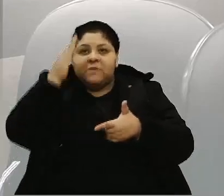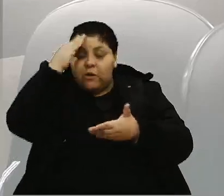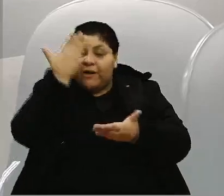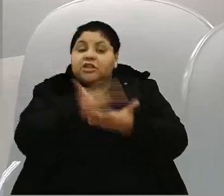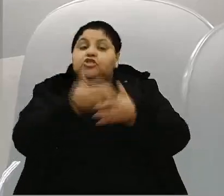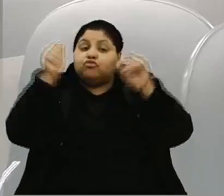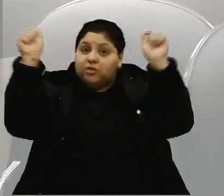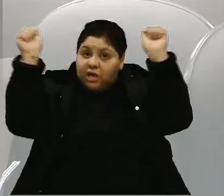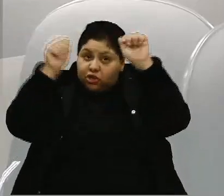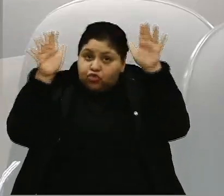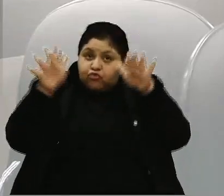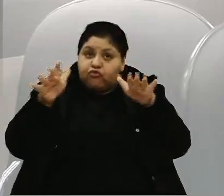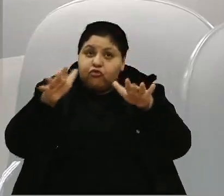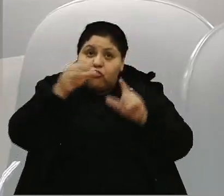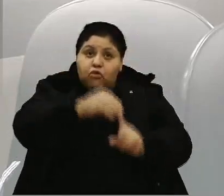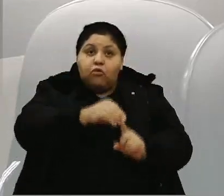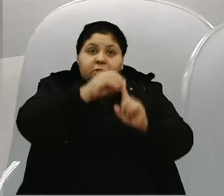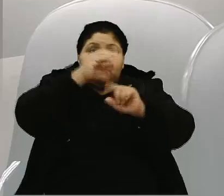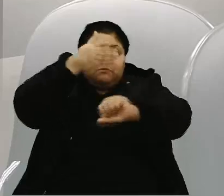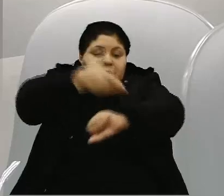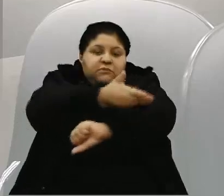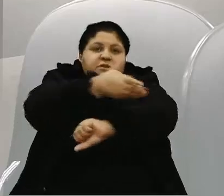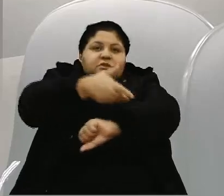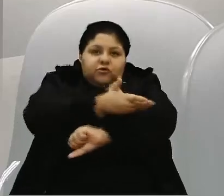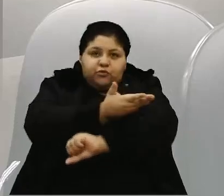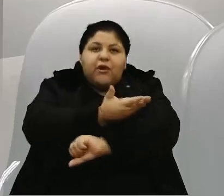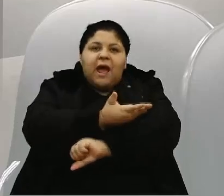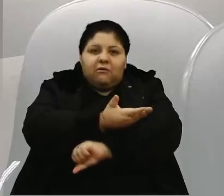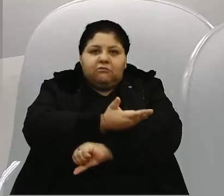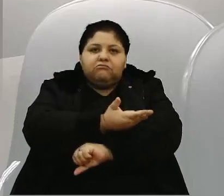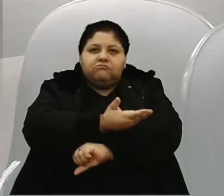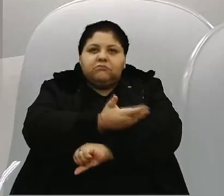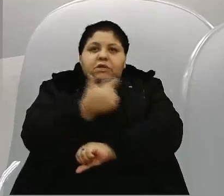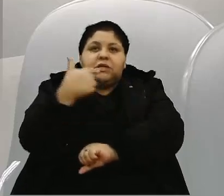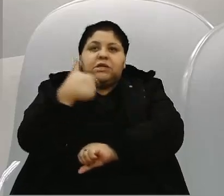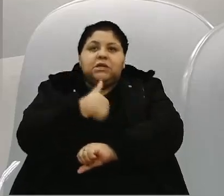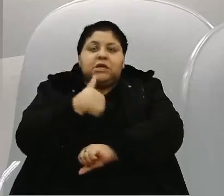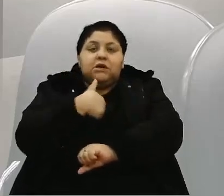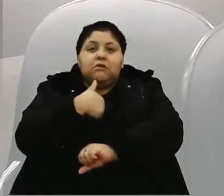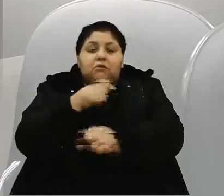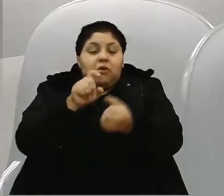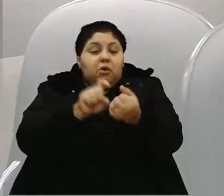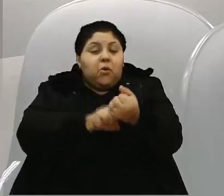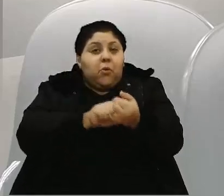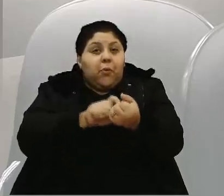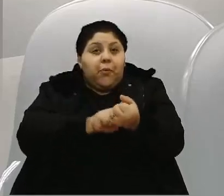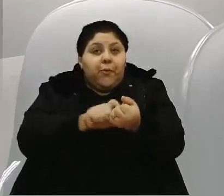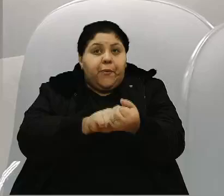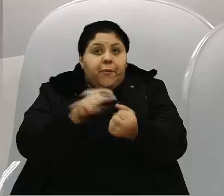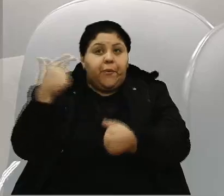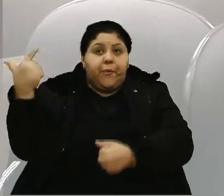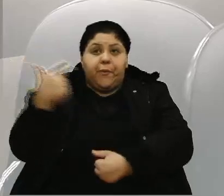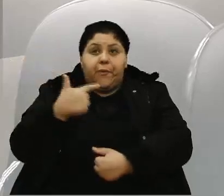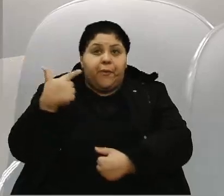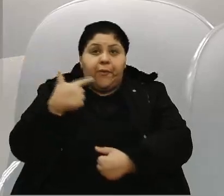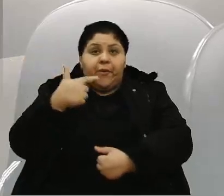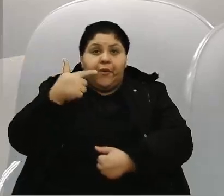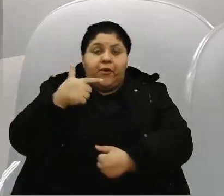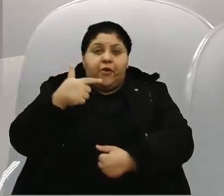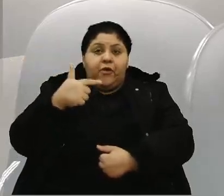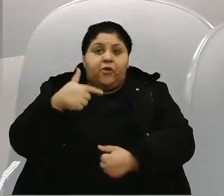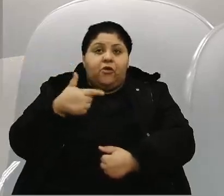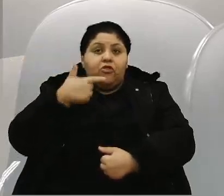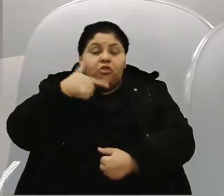subprefeito, principalmente na questão dos buracos, o senhor sabe. Fico até com receio dos subprefeitos de não poder dar retorno para a